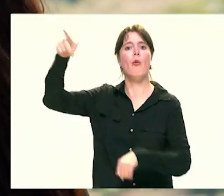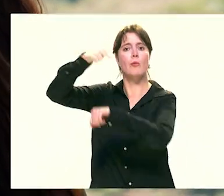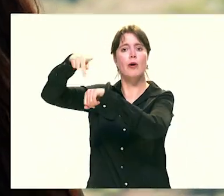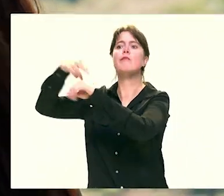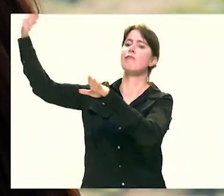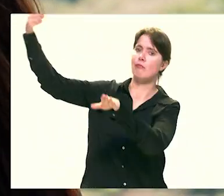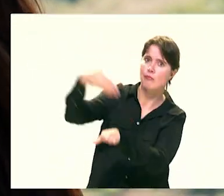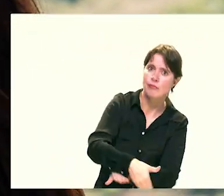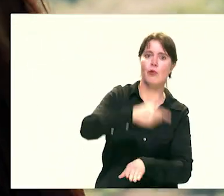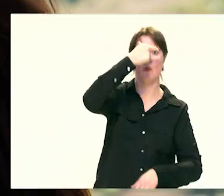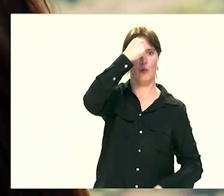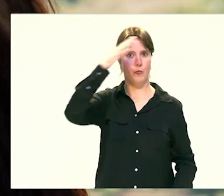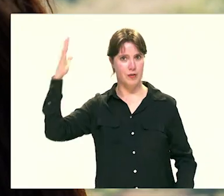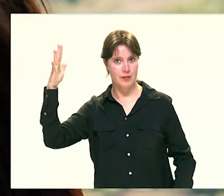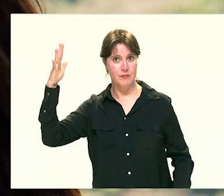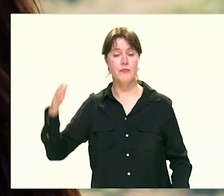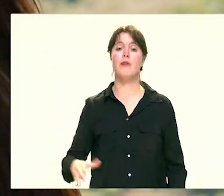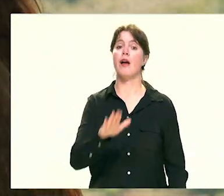la política de apoyo a la diversidad.